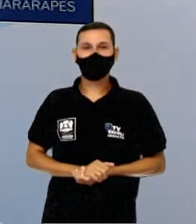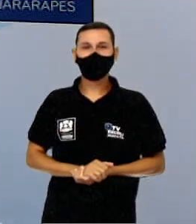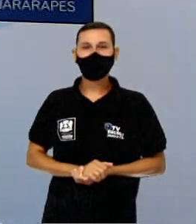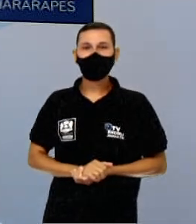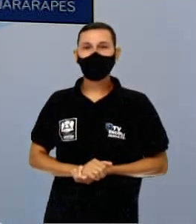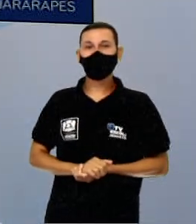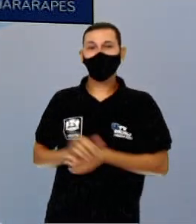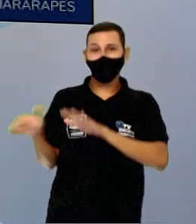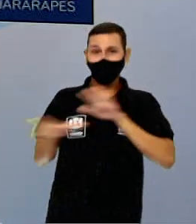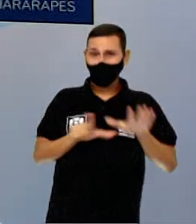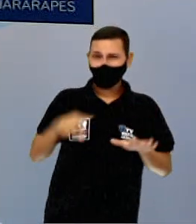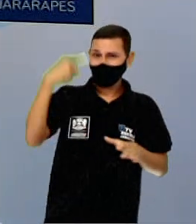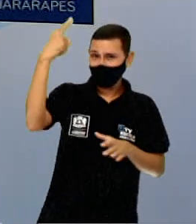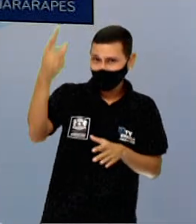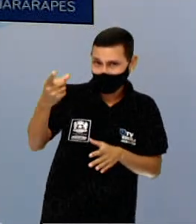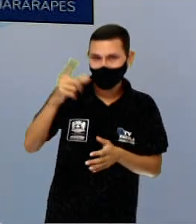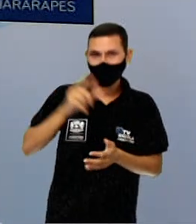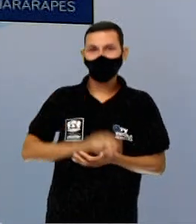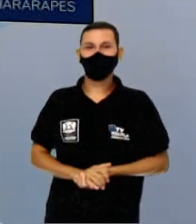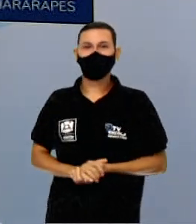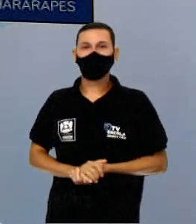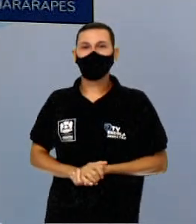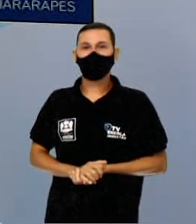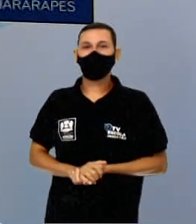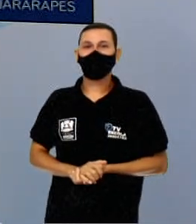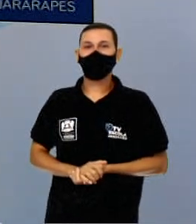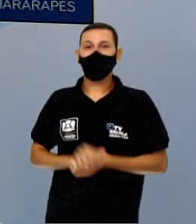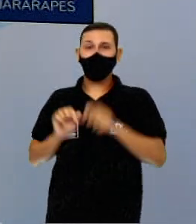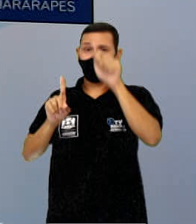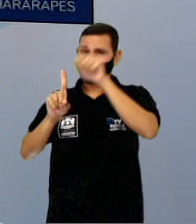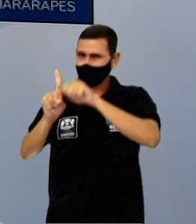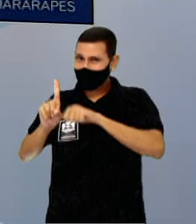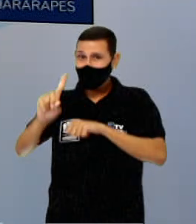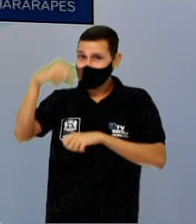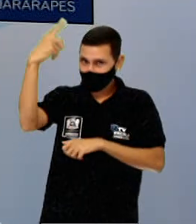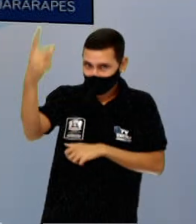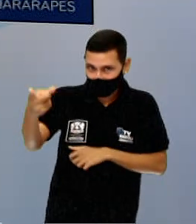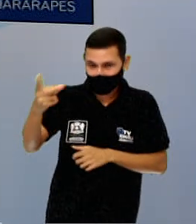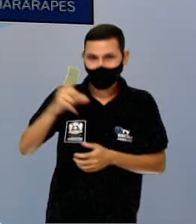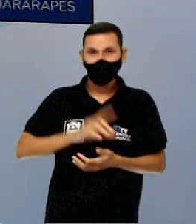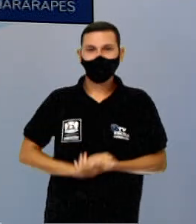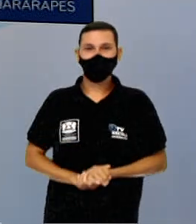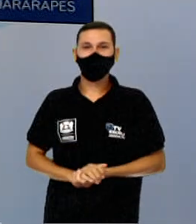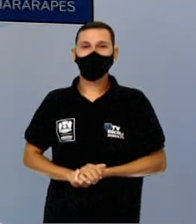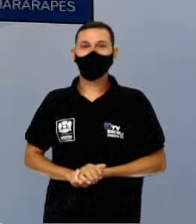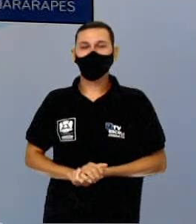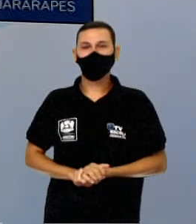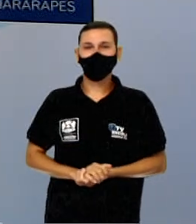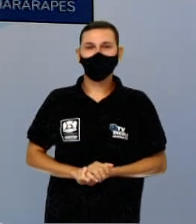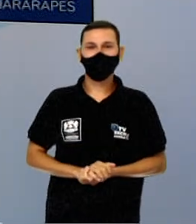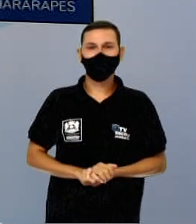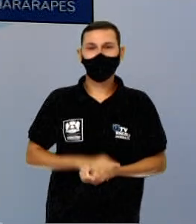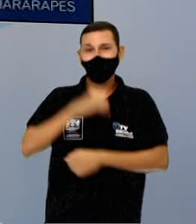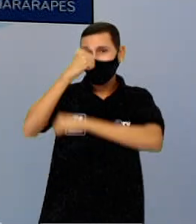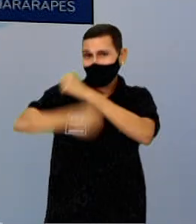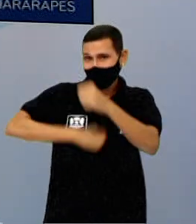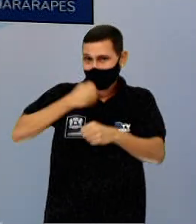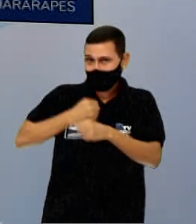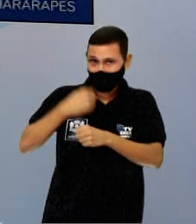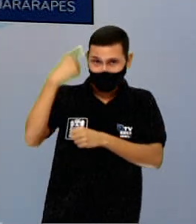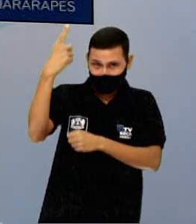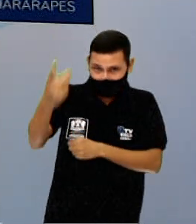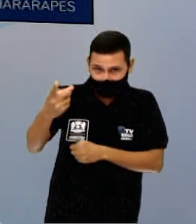que a próxima semana next Mans que seria próximo mês next year seria próximo